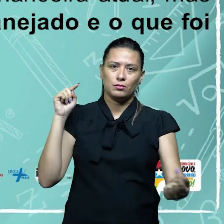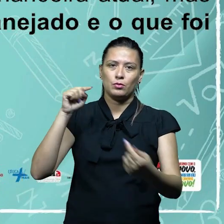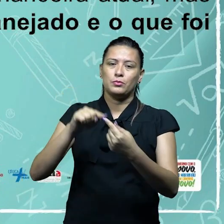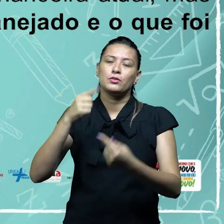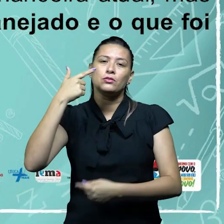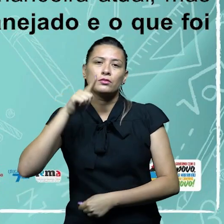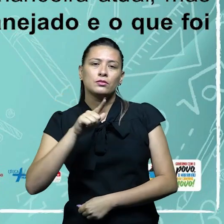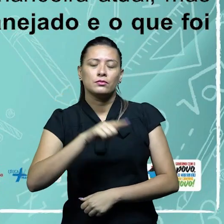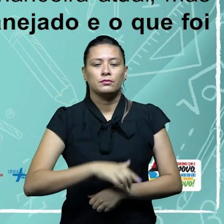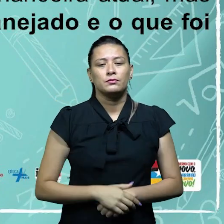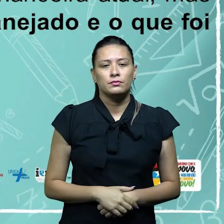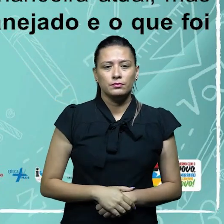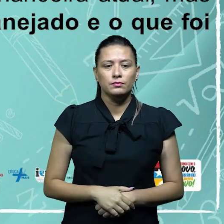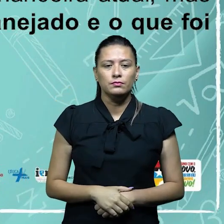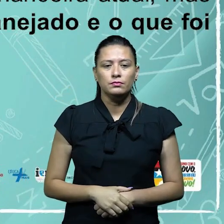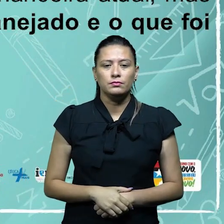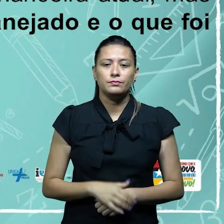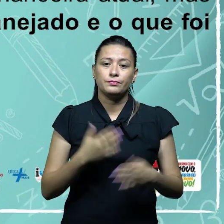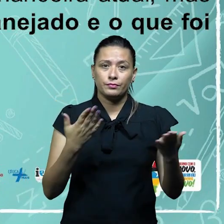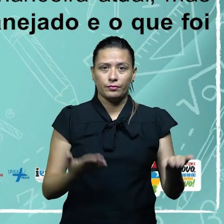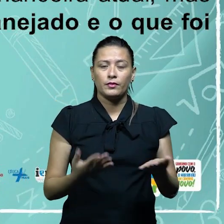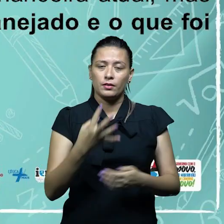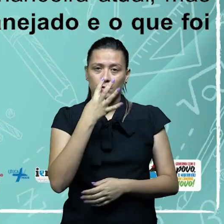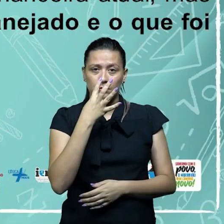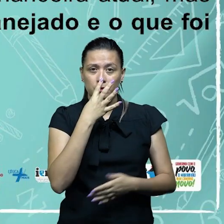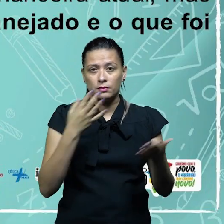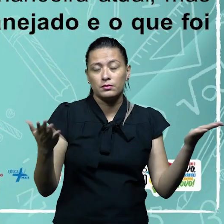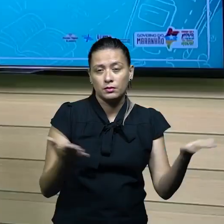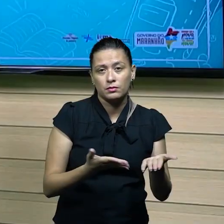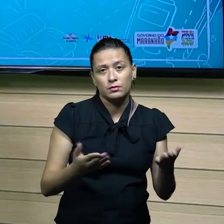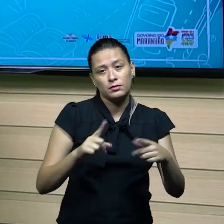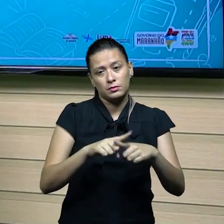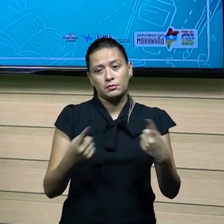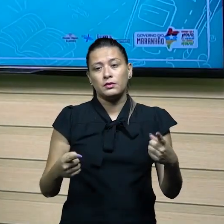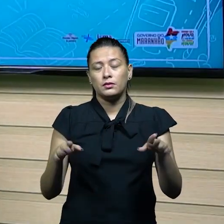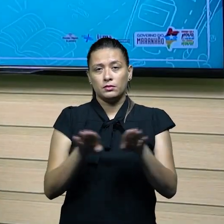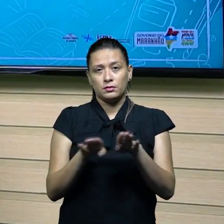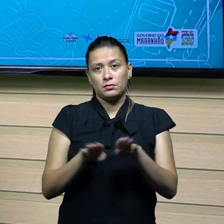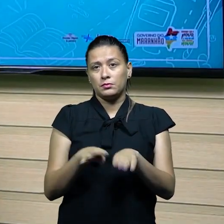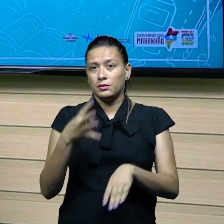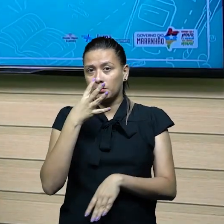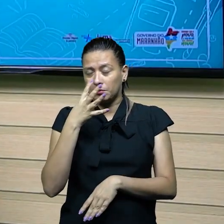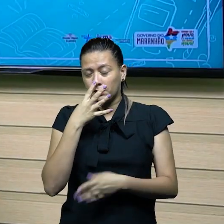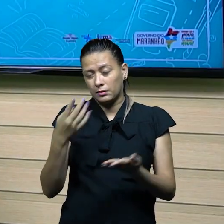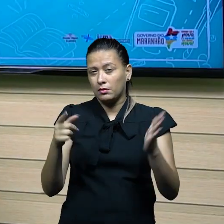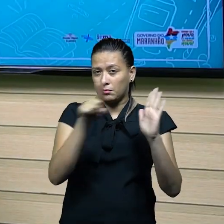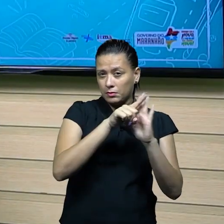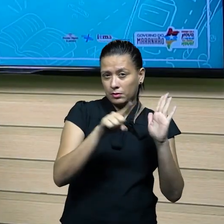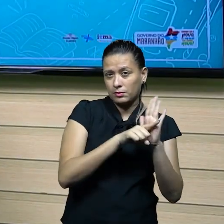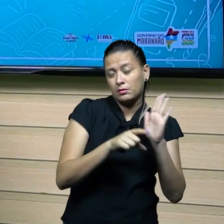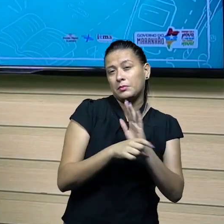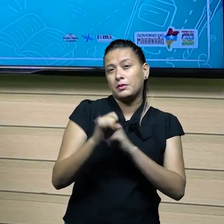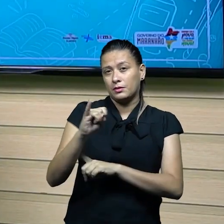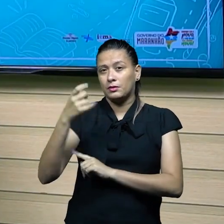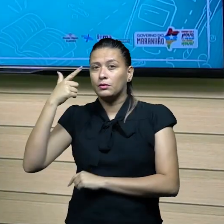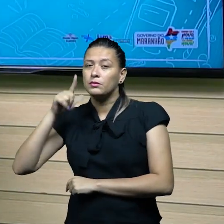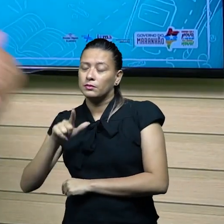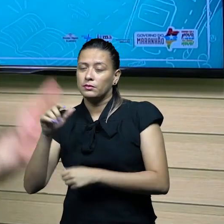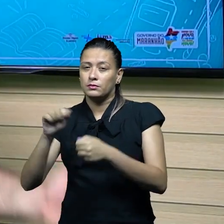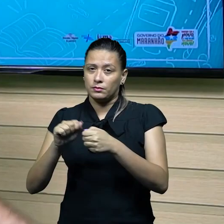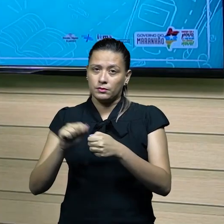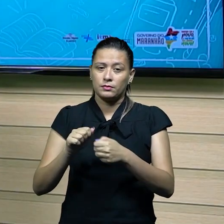analisar para ver se o que foi planejado, ele está sendo realizado. E se não está sendo realizado, eu vou analisar para ver o que precisa